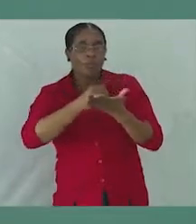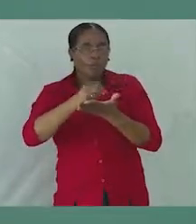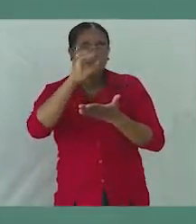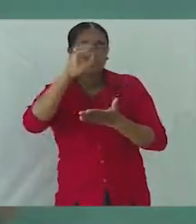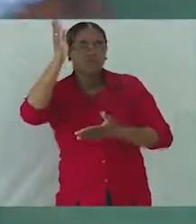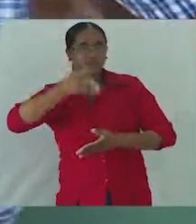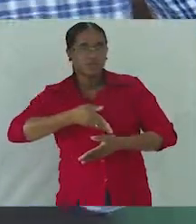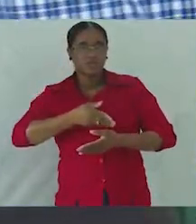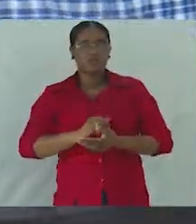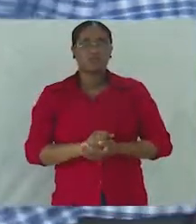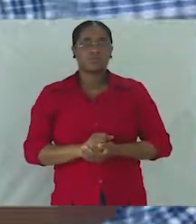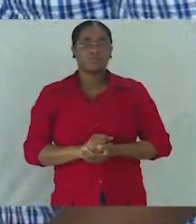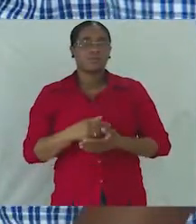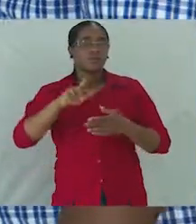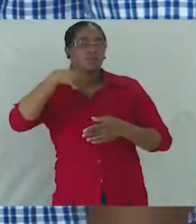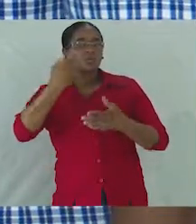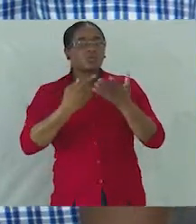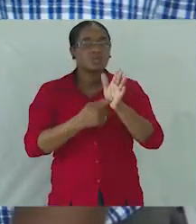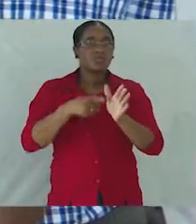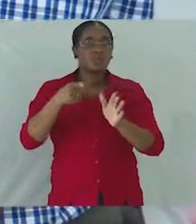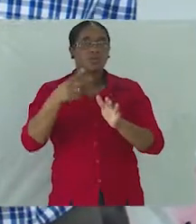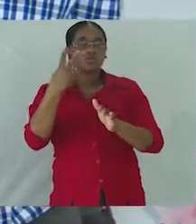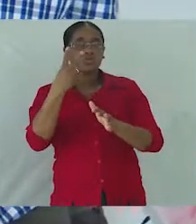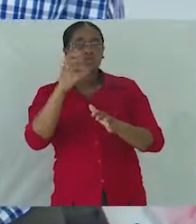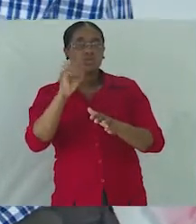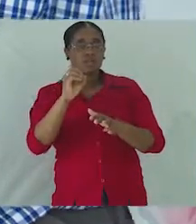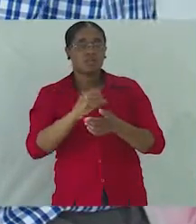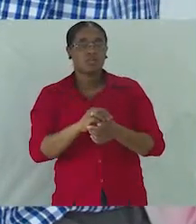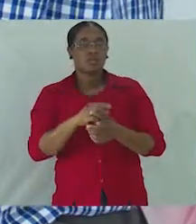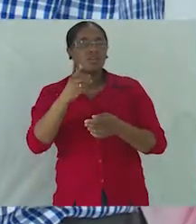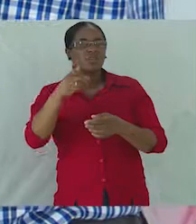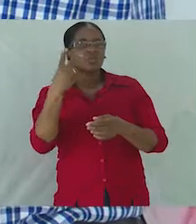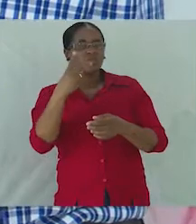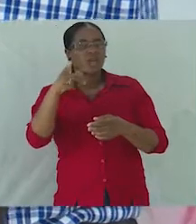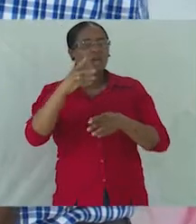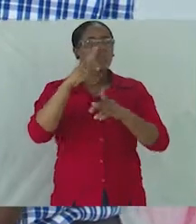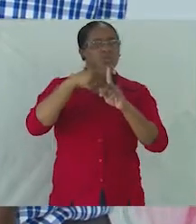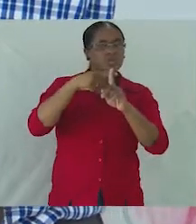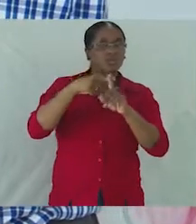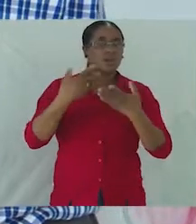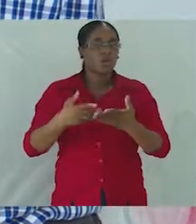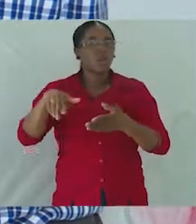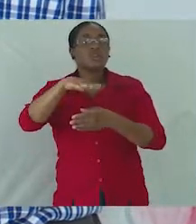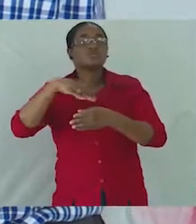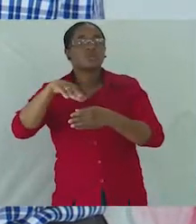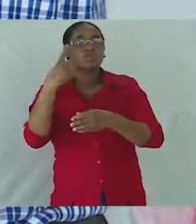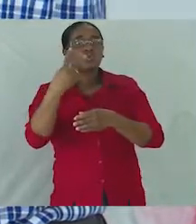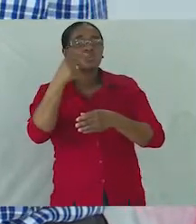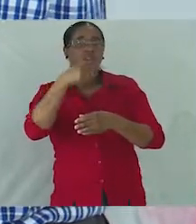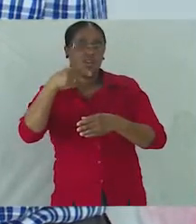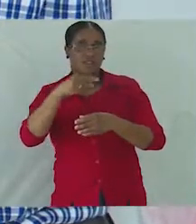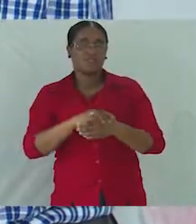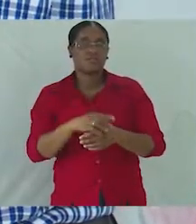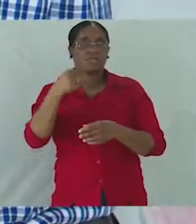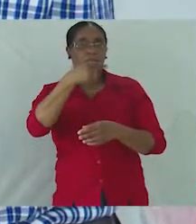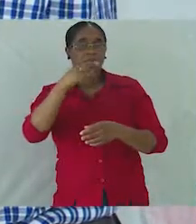para um outro exemplo. Se aqui os dois eram positivos, vamos numa situação que os dois são negativos.